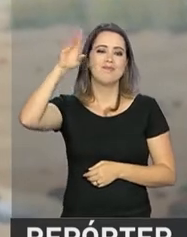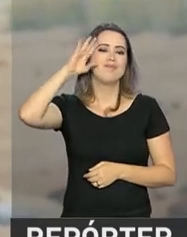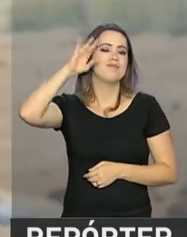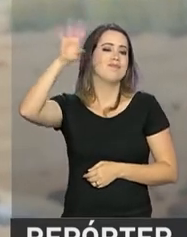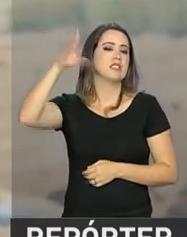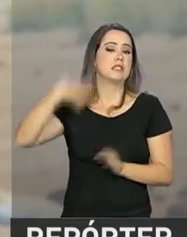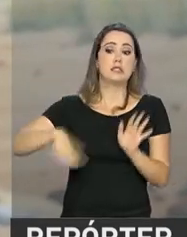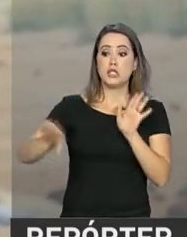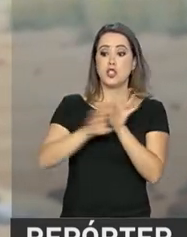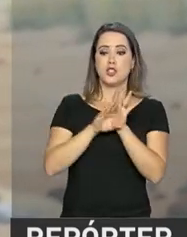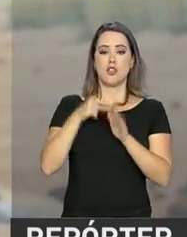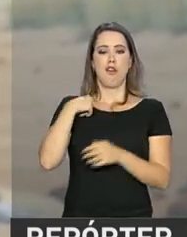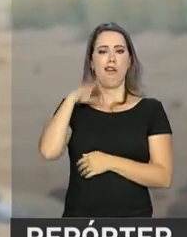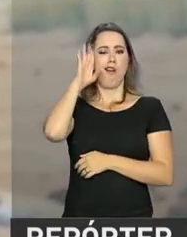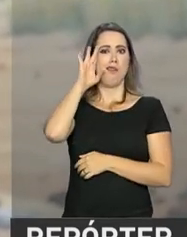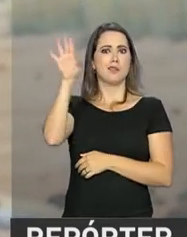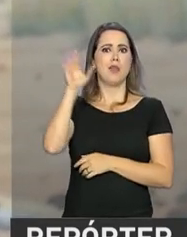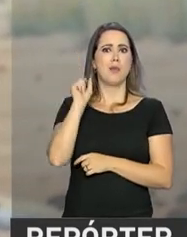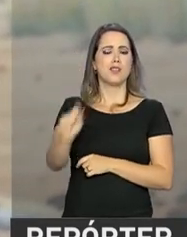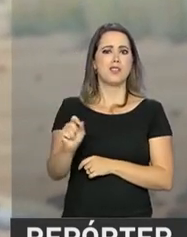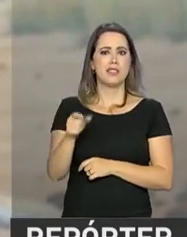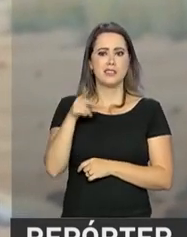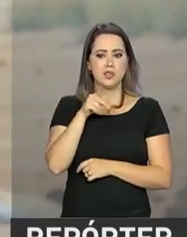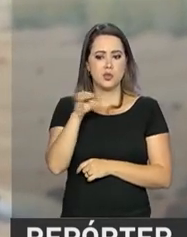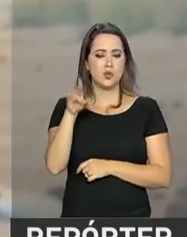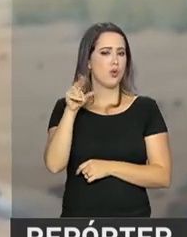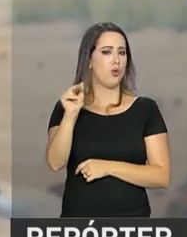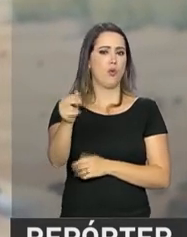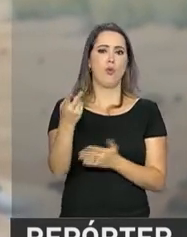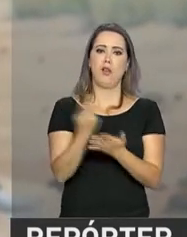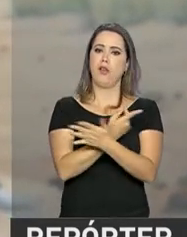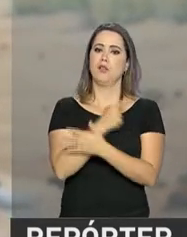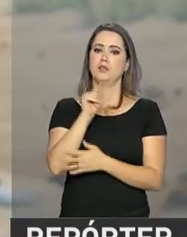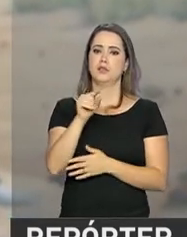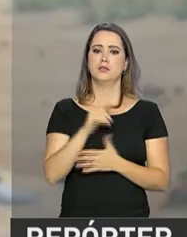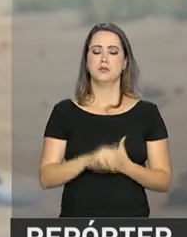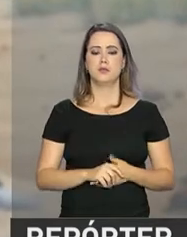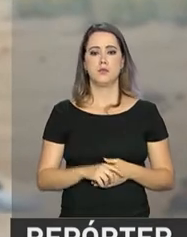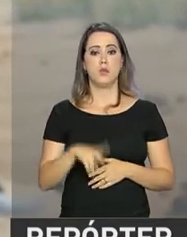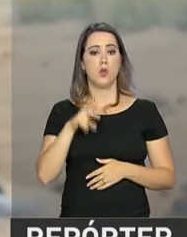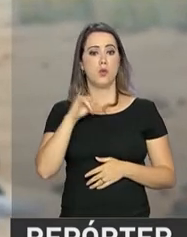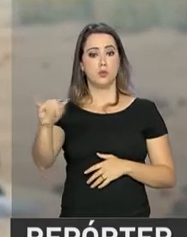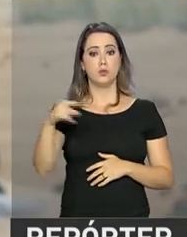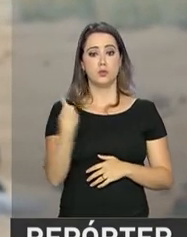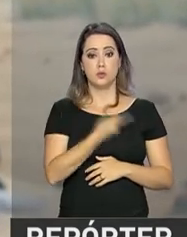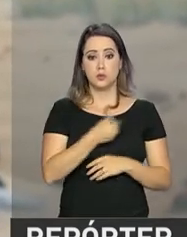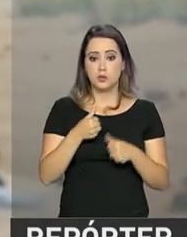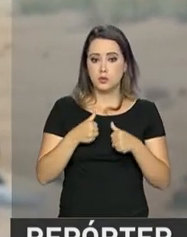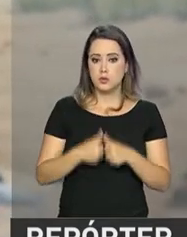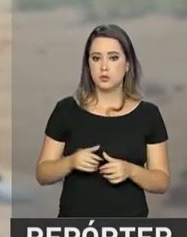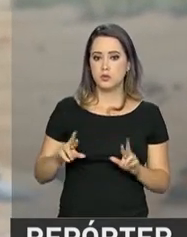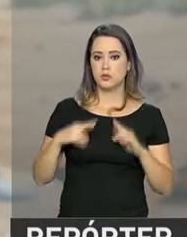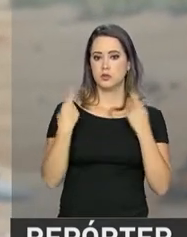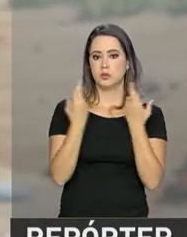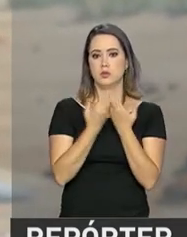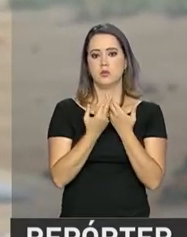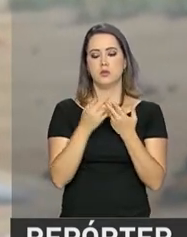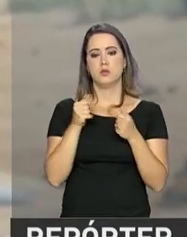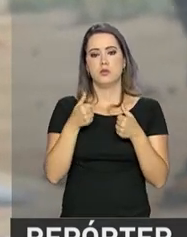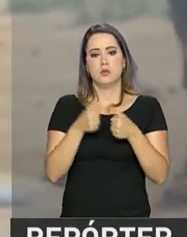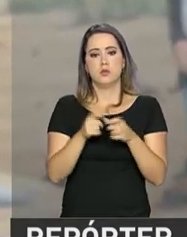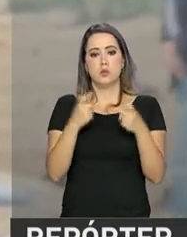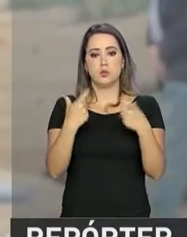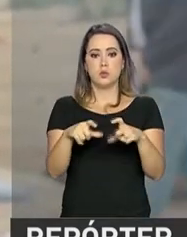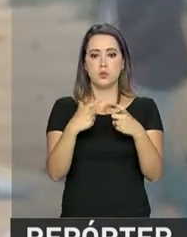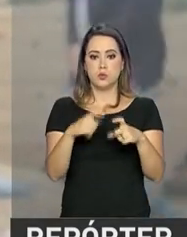chegamos a imaginar que talvez esse dia jamais acontecer se o dia em que estaremos reunidos num